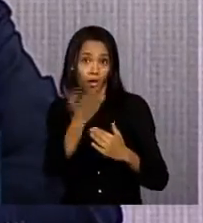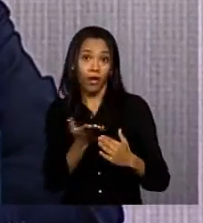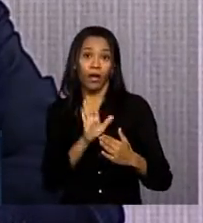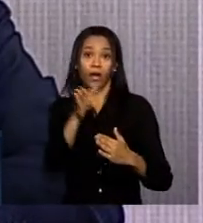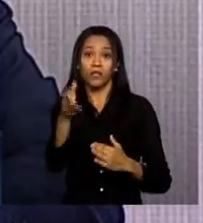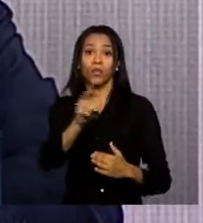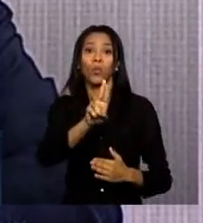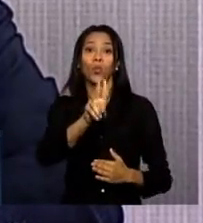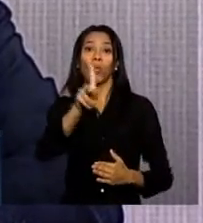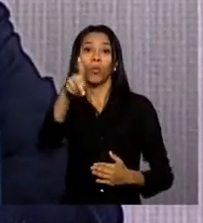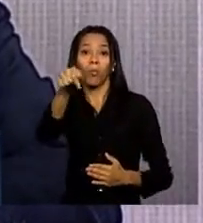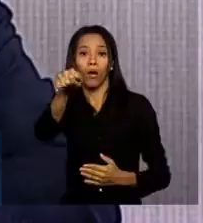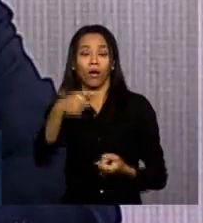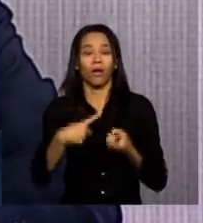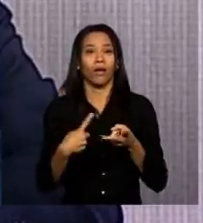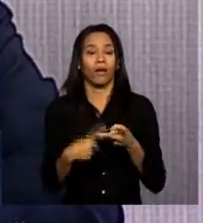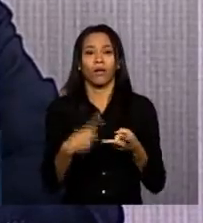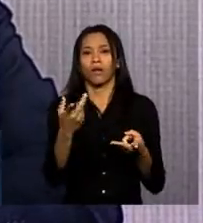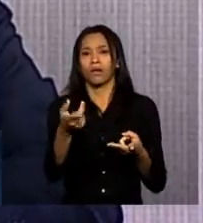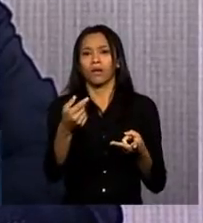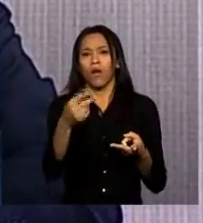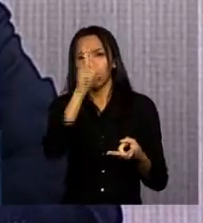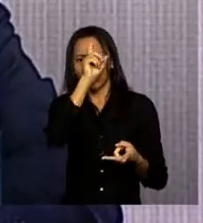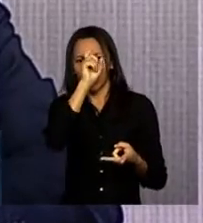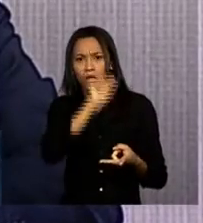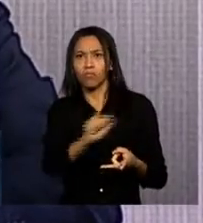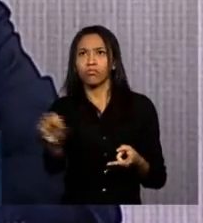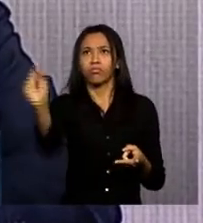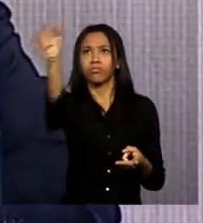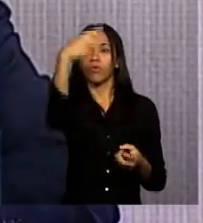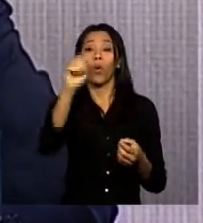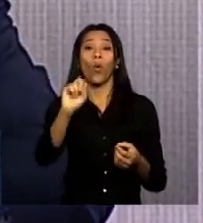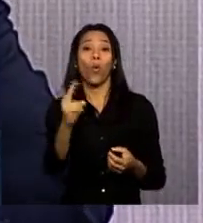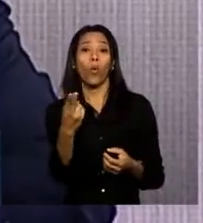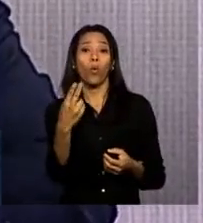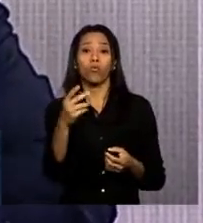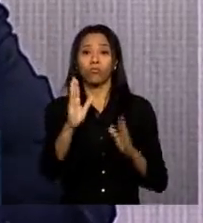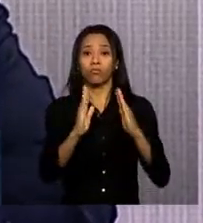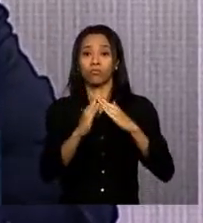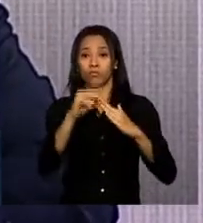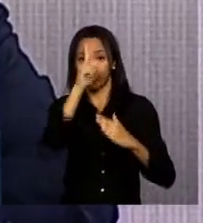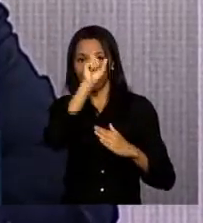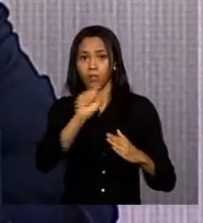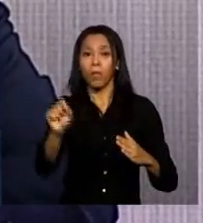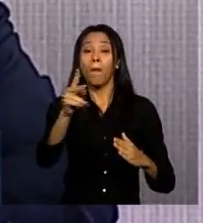nos prontos-socorros, nos hospitais, nos postos de saúde, nós não tínhamos até então